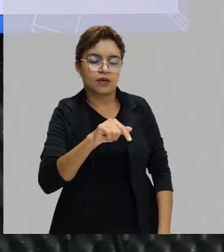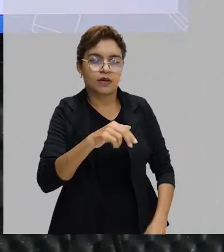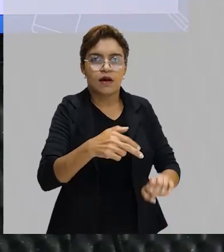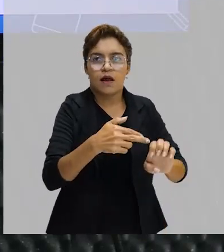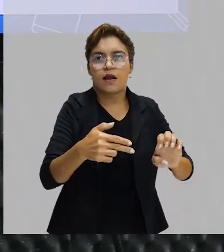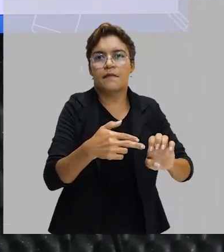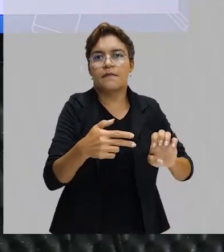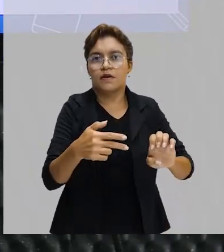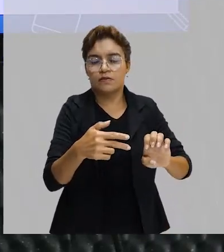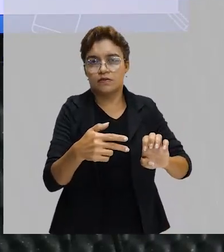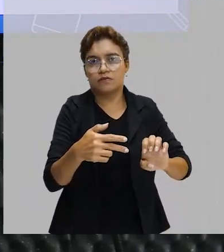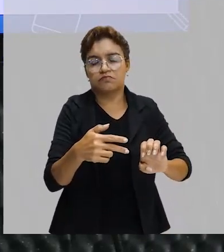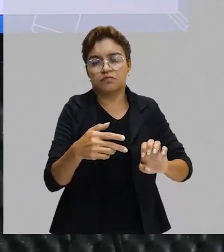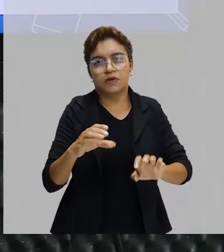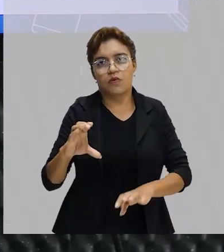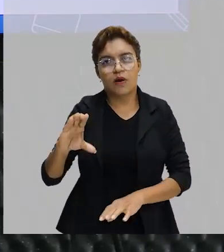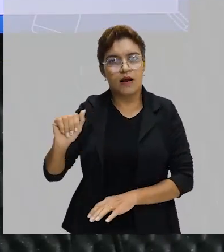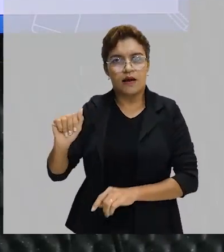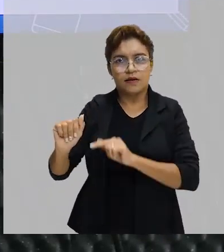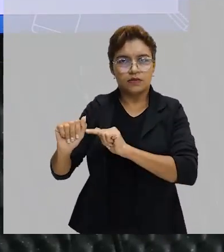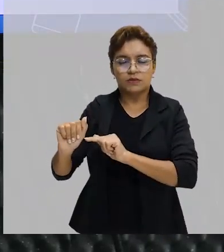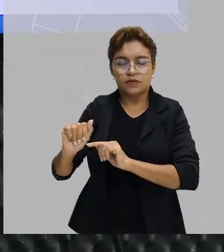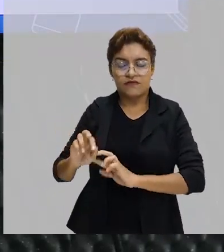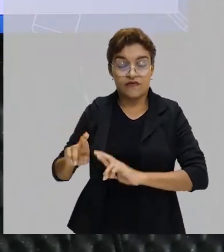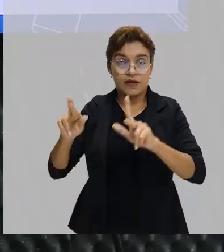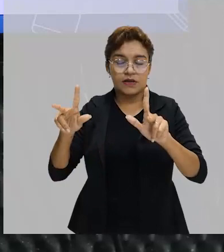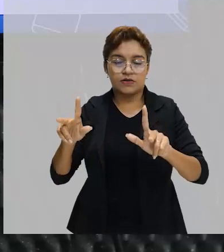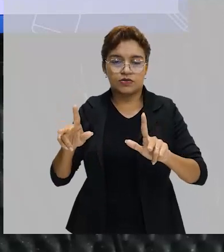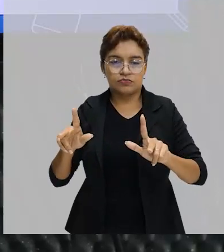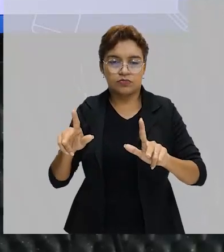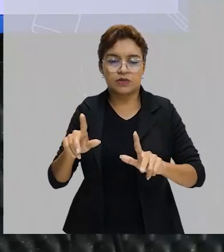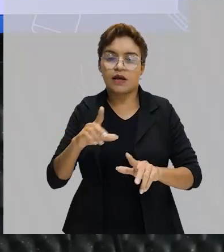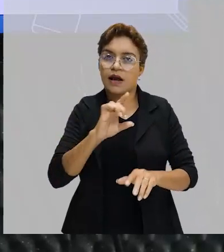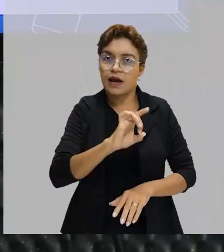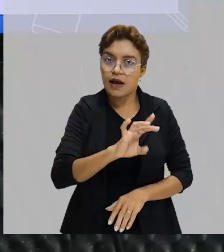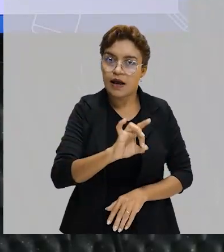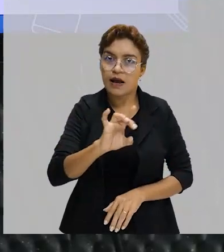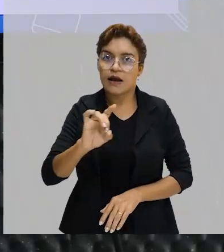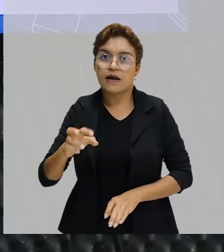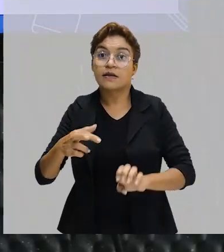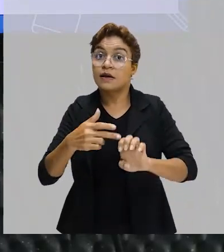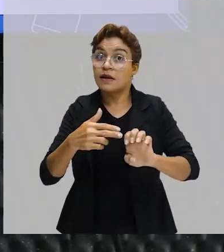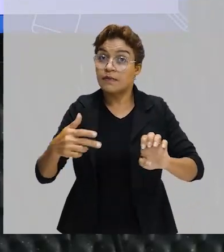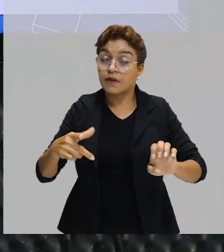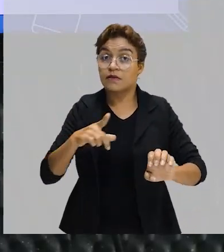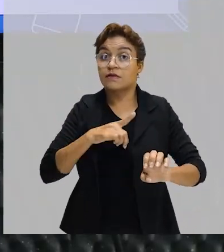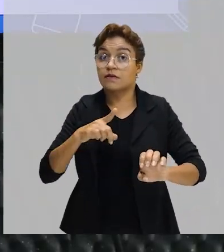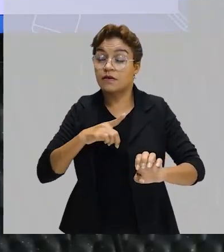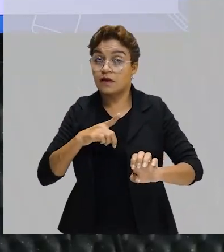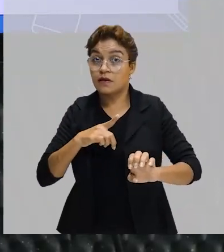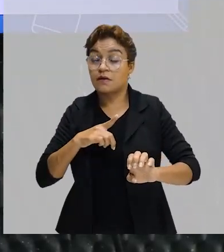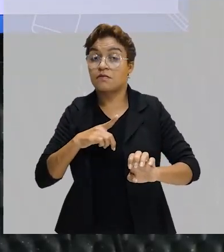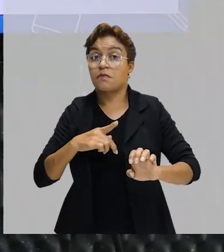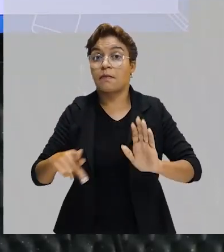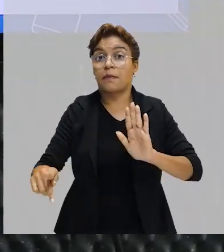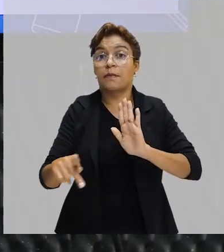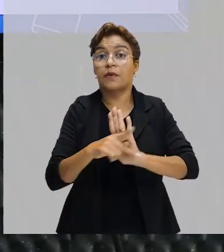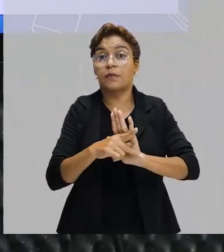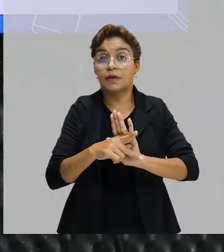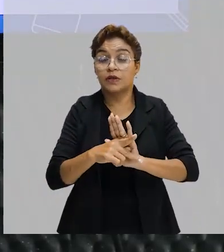elemento cálcio, por exemplo. Então cada elemento vai ter uma impressão única, bem